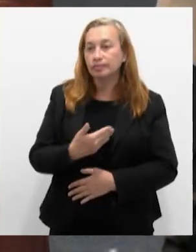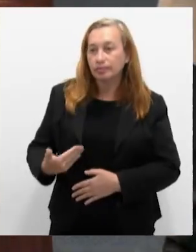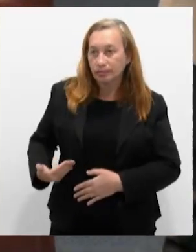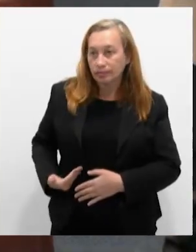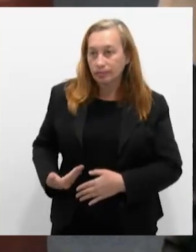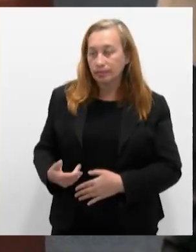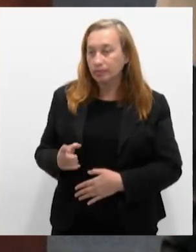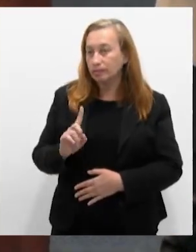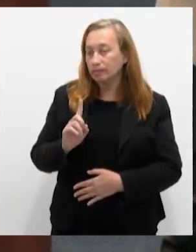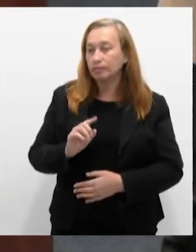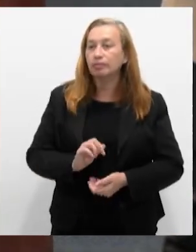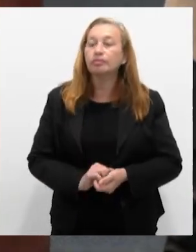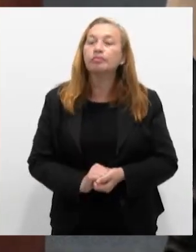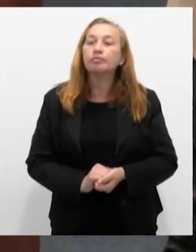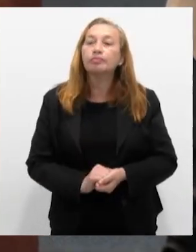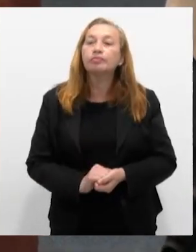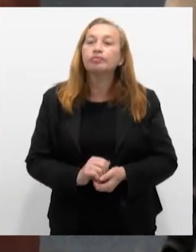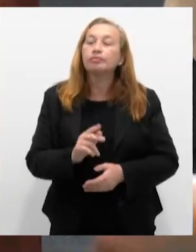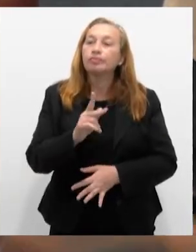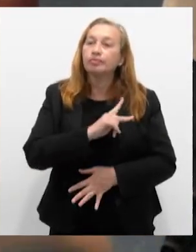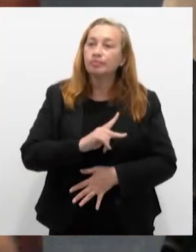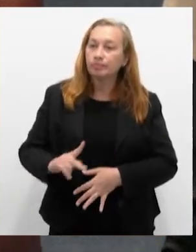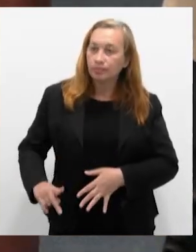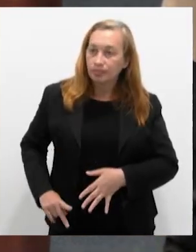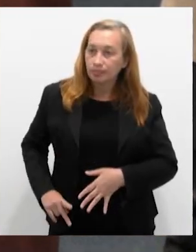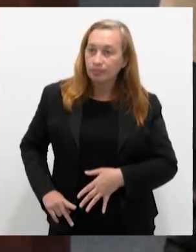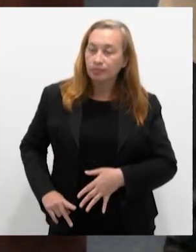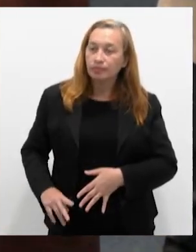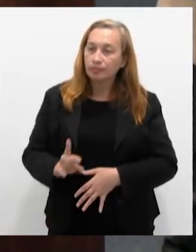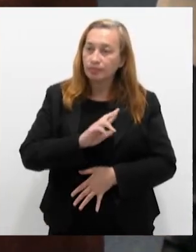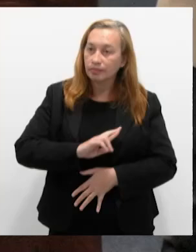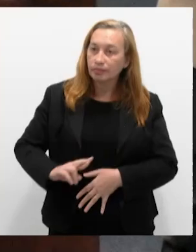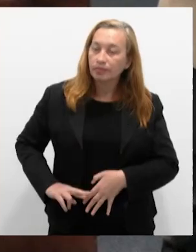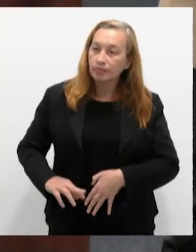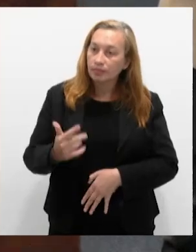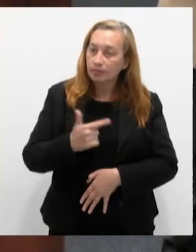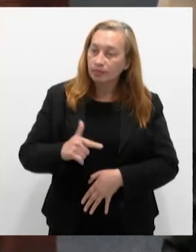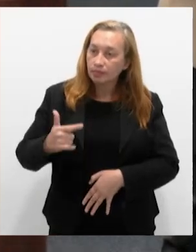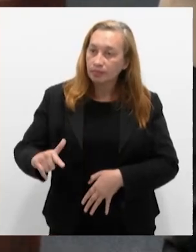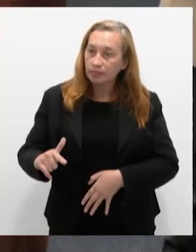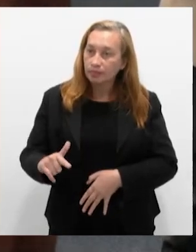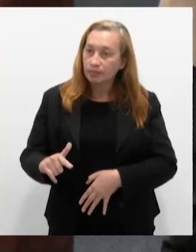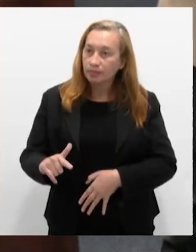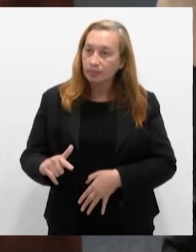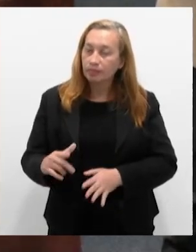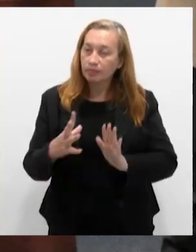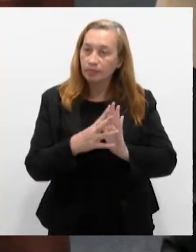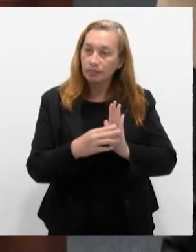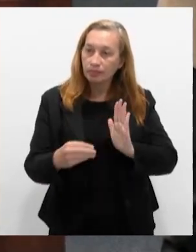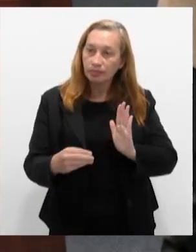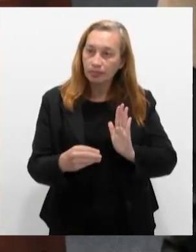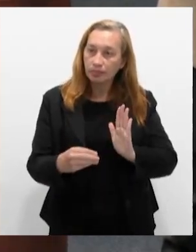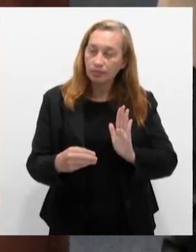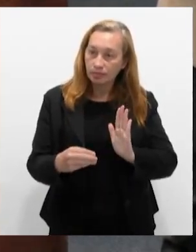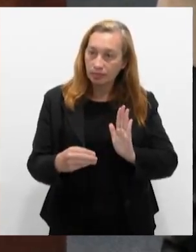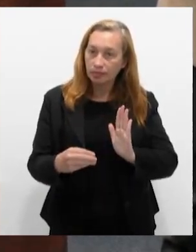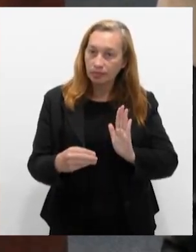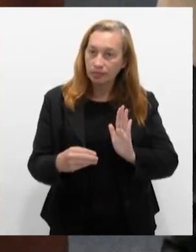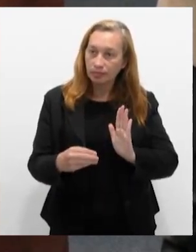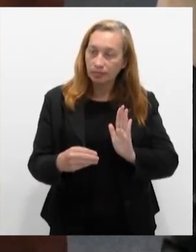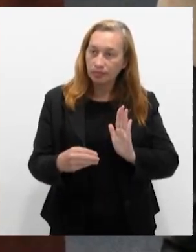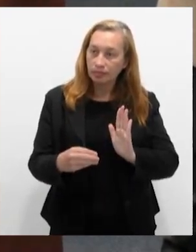não cabe. O presidente da República, repetindo uma tradição que vários países adotam, ele é visto como um porta-voz da